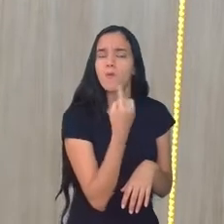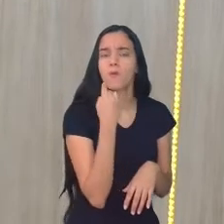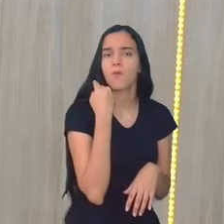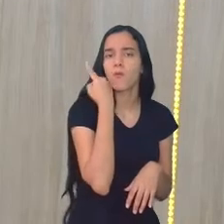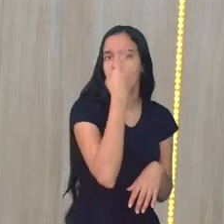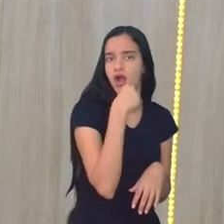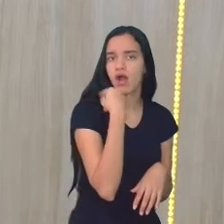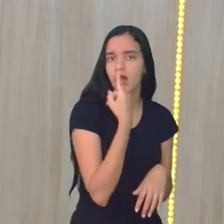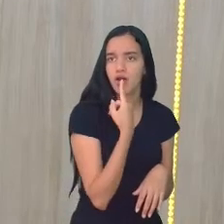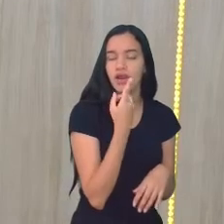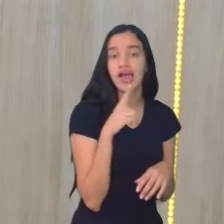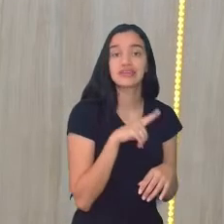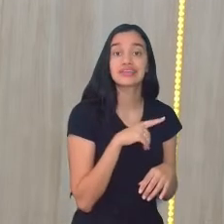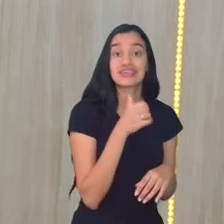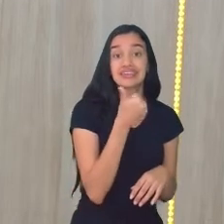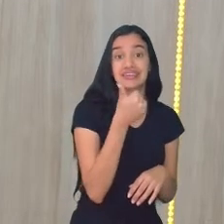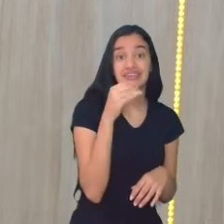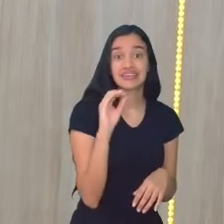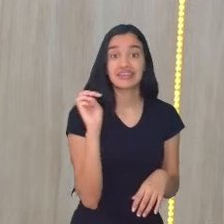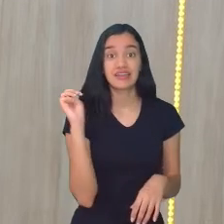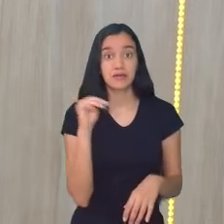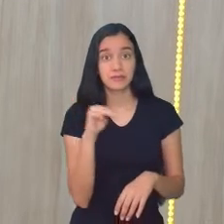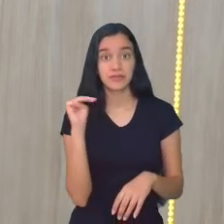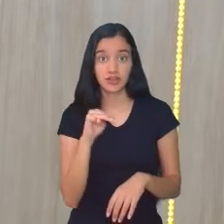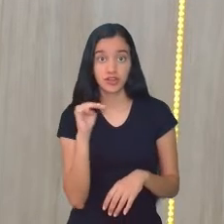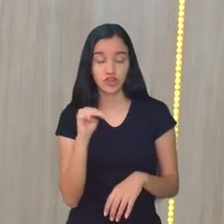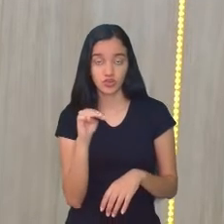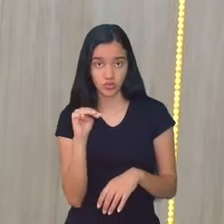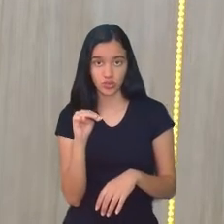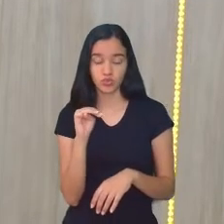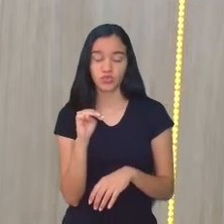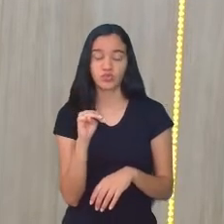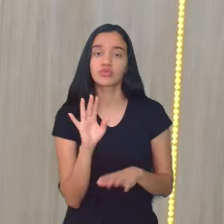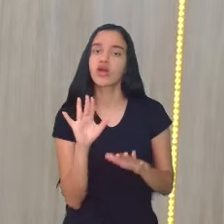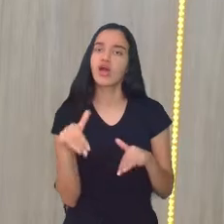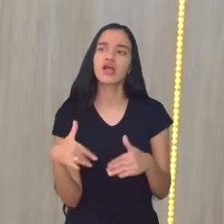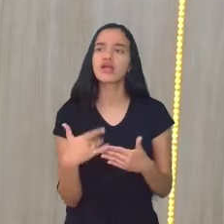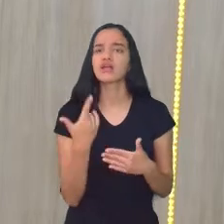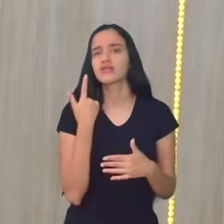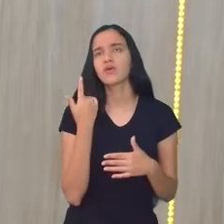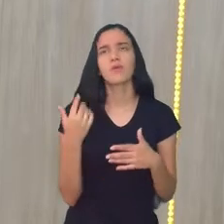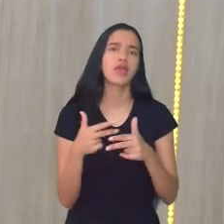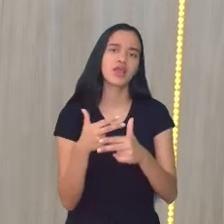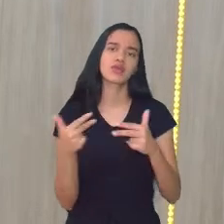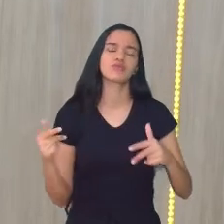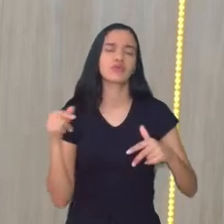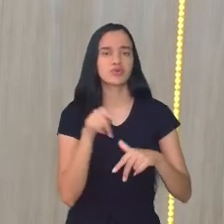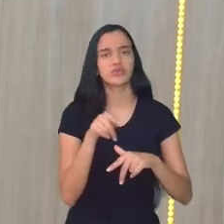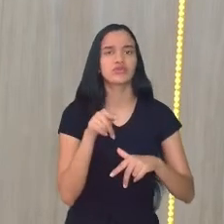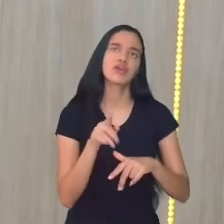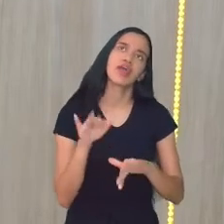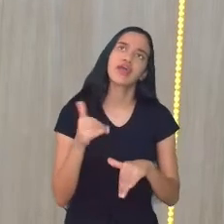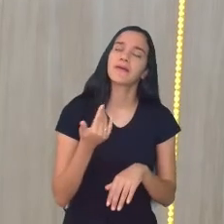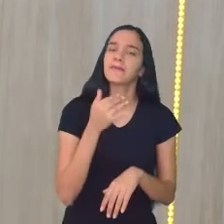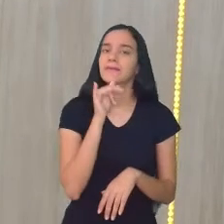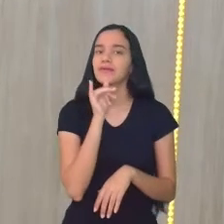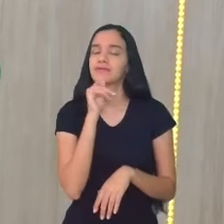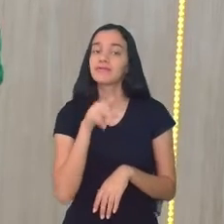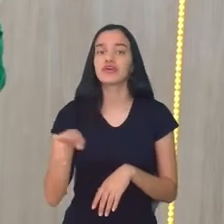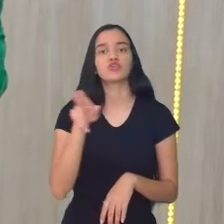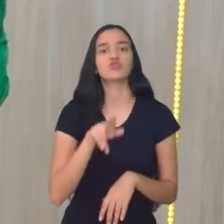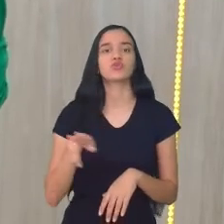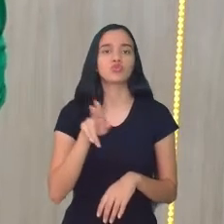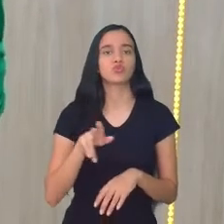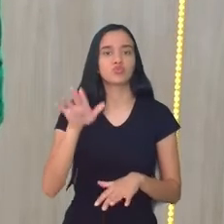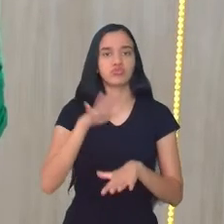tem 60 minutos, meia hora, 30 minutos, todo mundo sabe. Então, isso é coisa que vocês vão usando